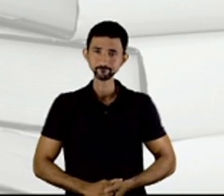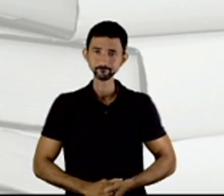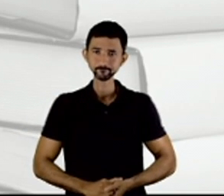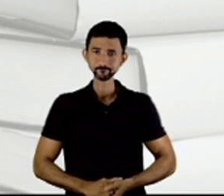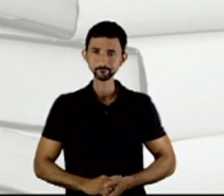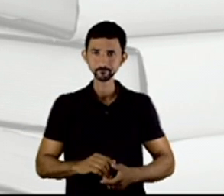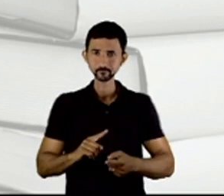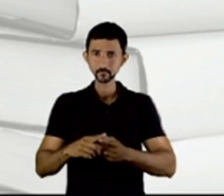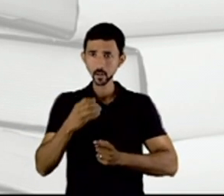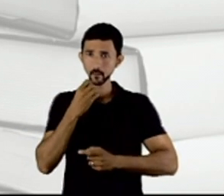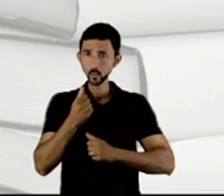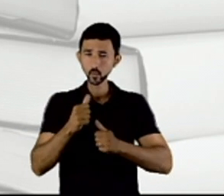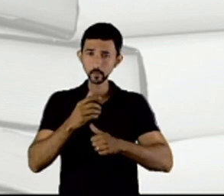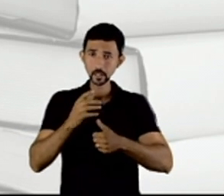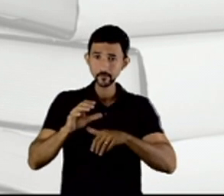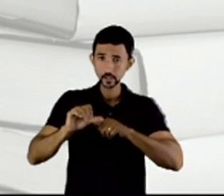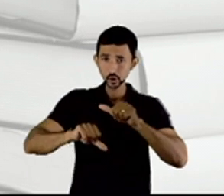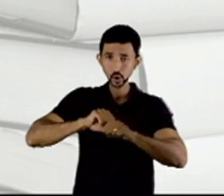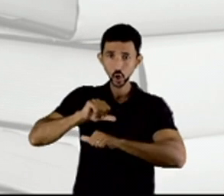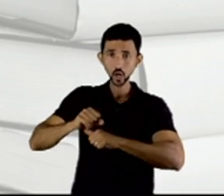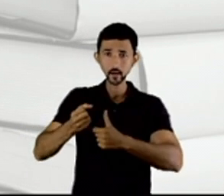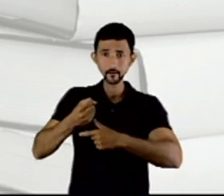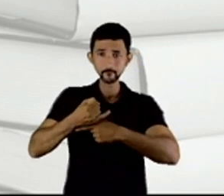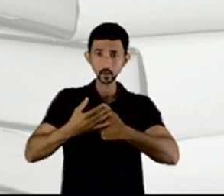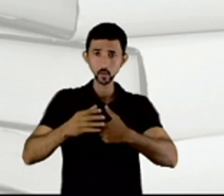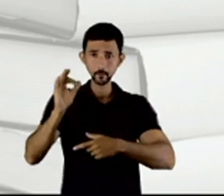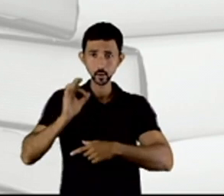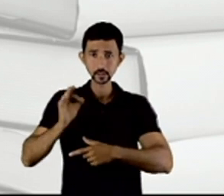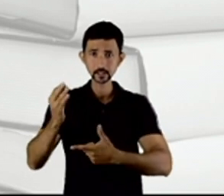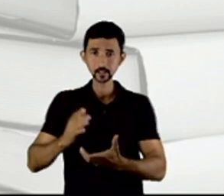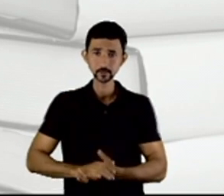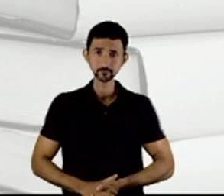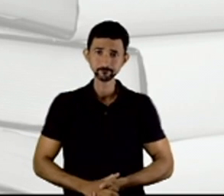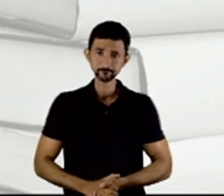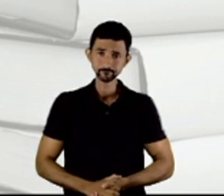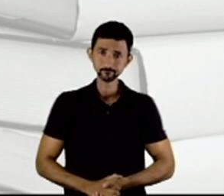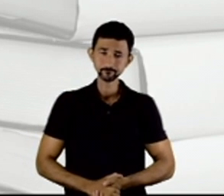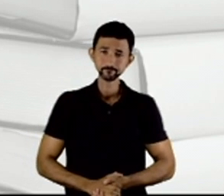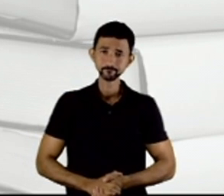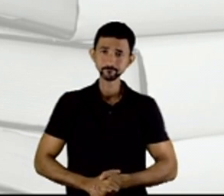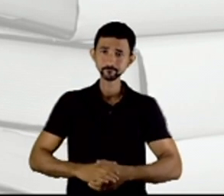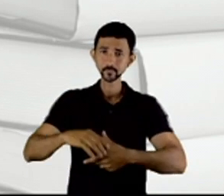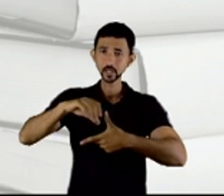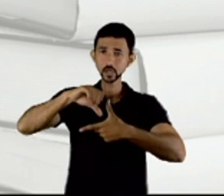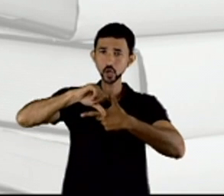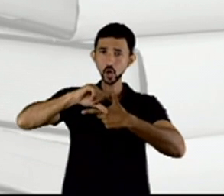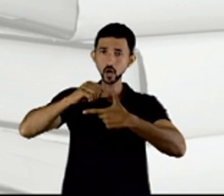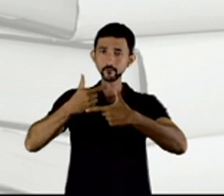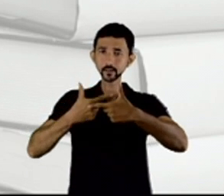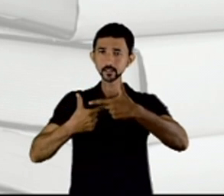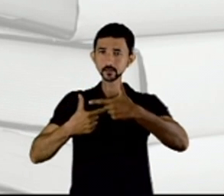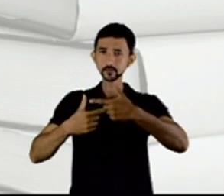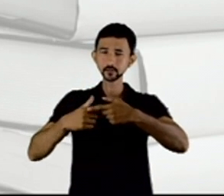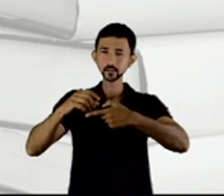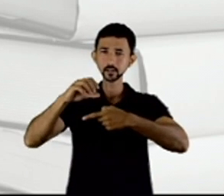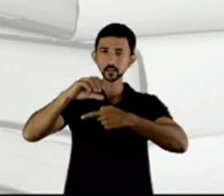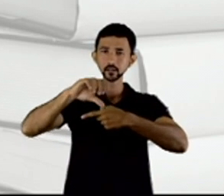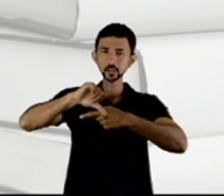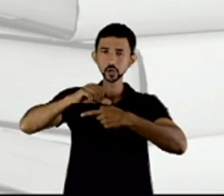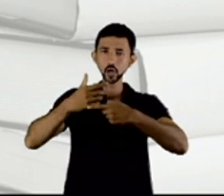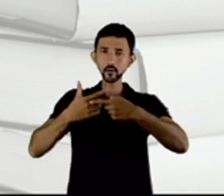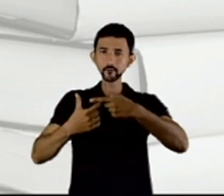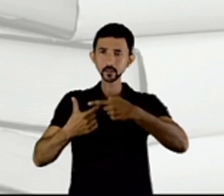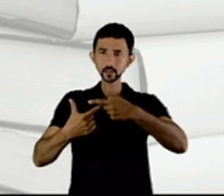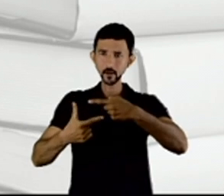poderia, inclusive, transformar para porcentagem. 9 sobre 20, como a gente já viu em uma aula passada, você multiplica